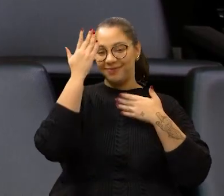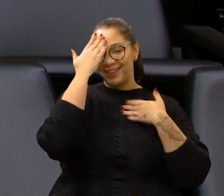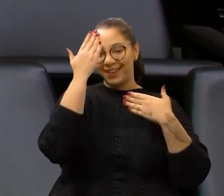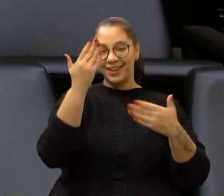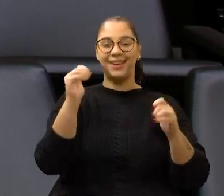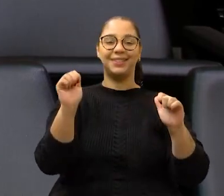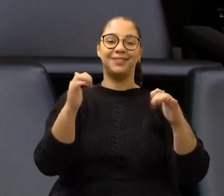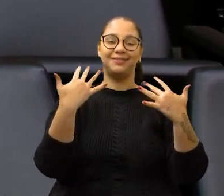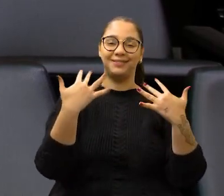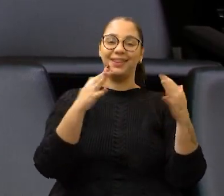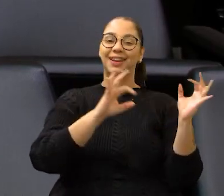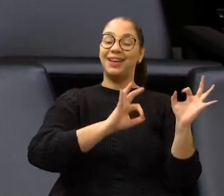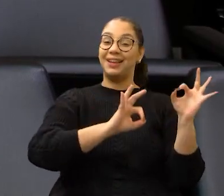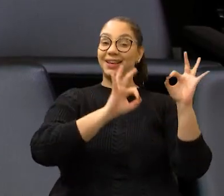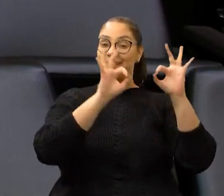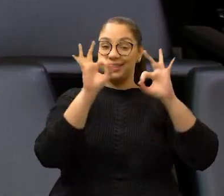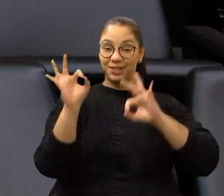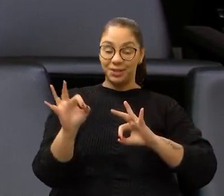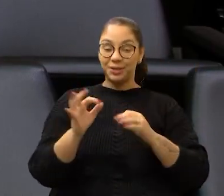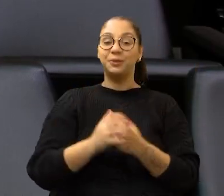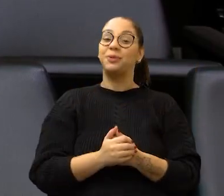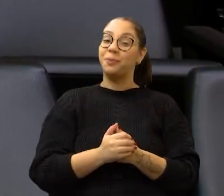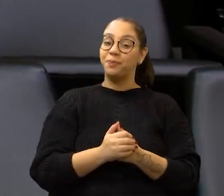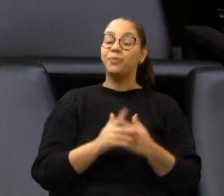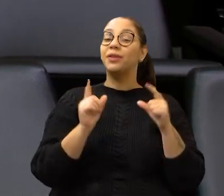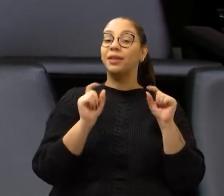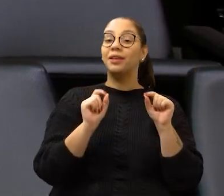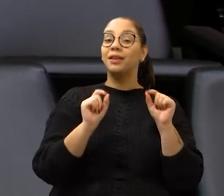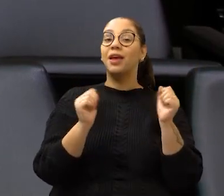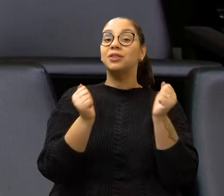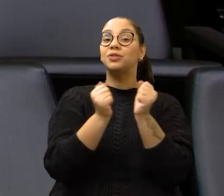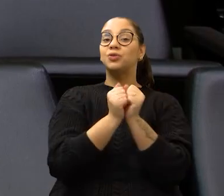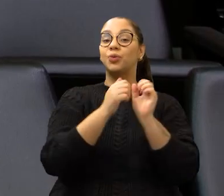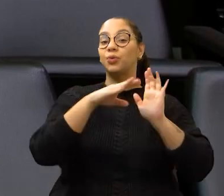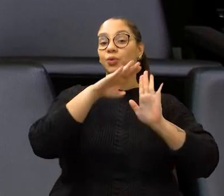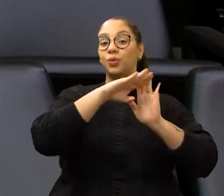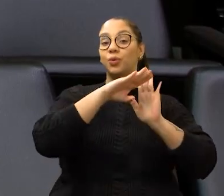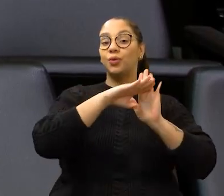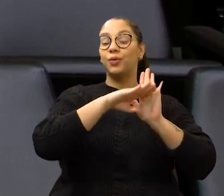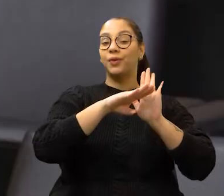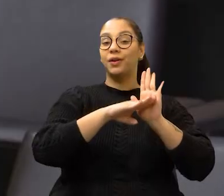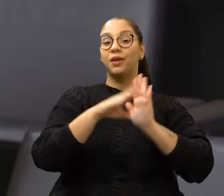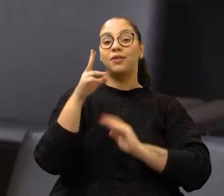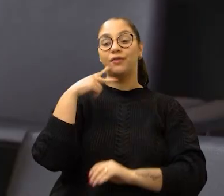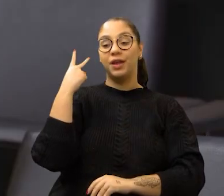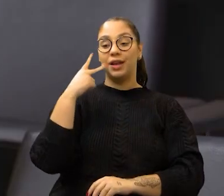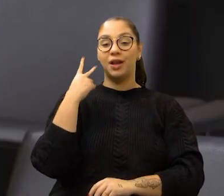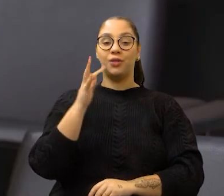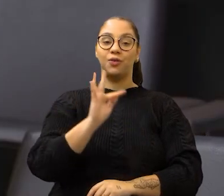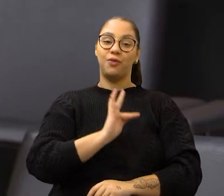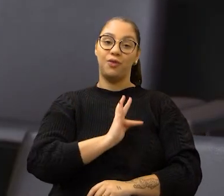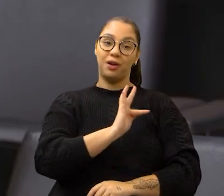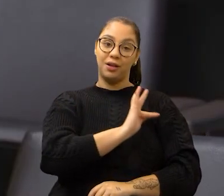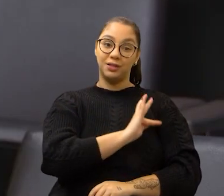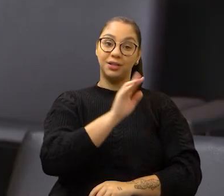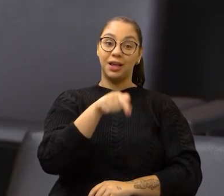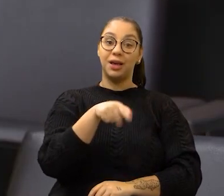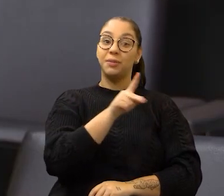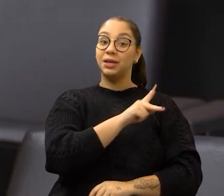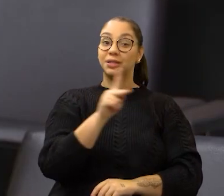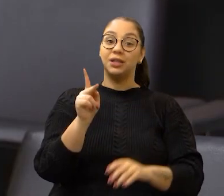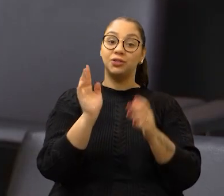Olá, muito obrigado pela sua companhia, pela sua audiência. E quem está em pauta hoje é o vereador Fernando Mendes, ele